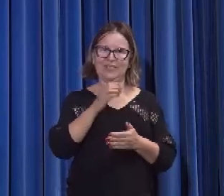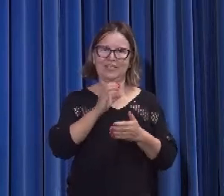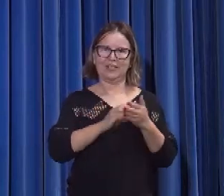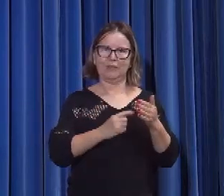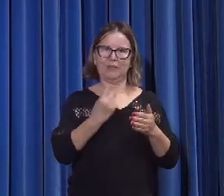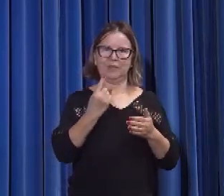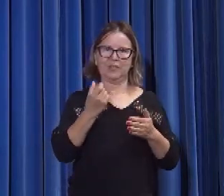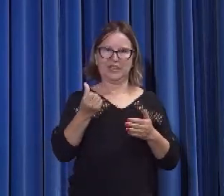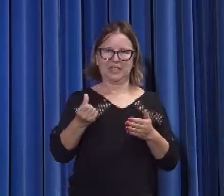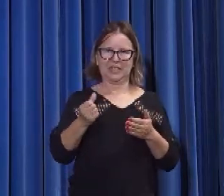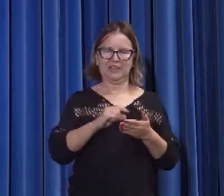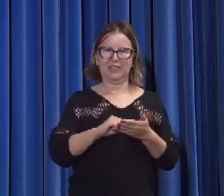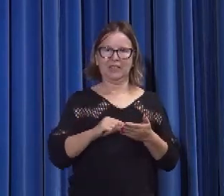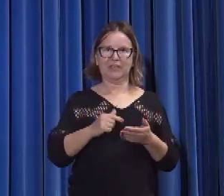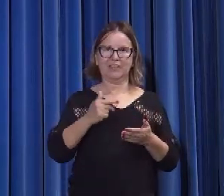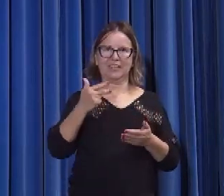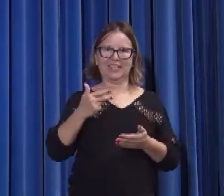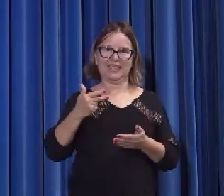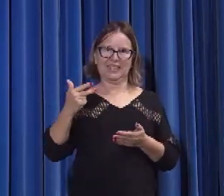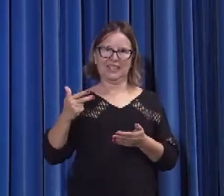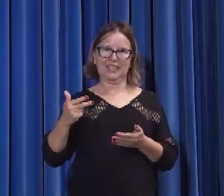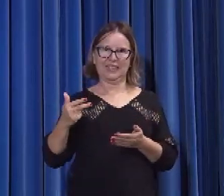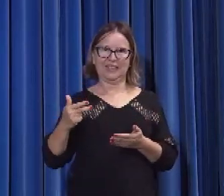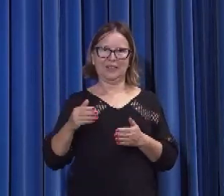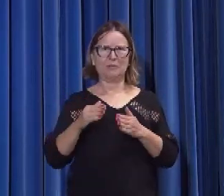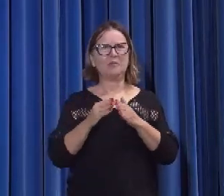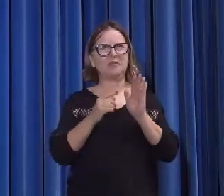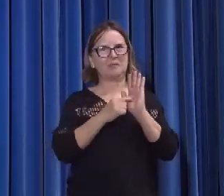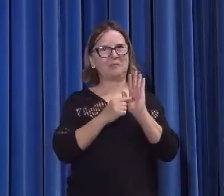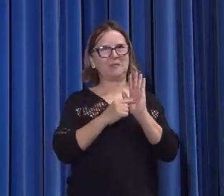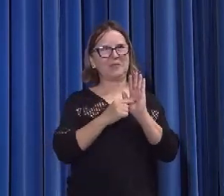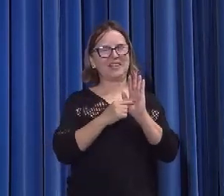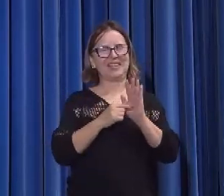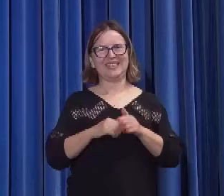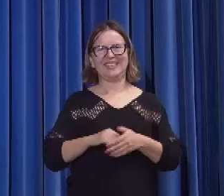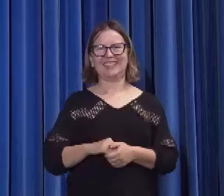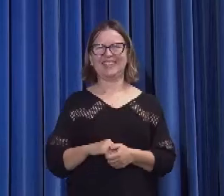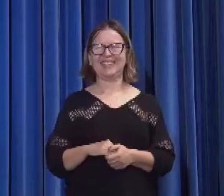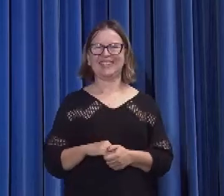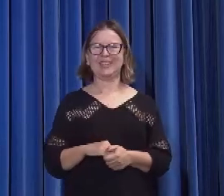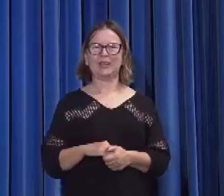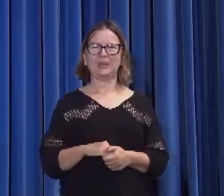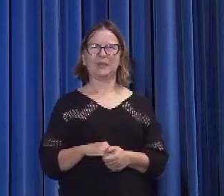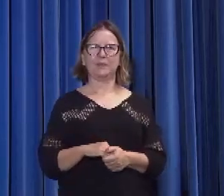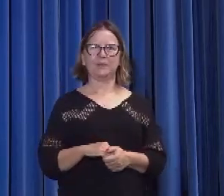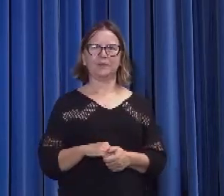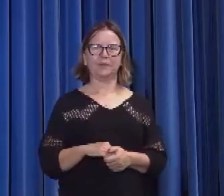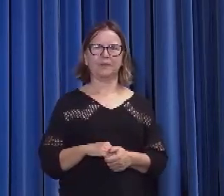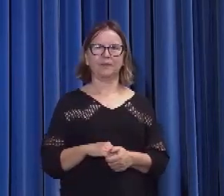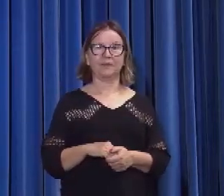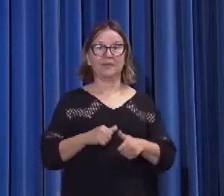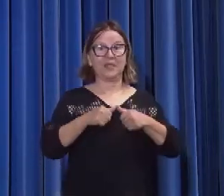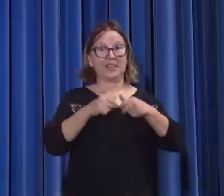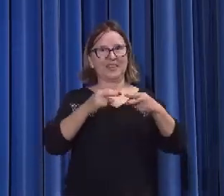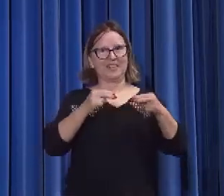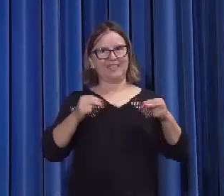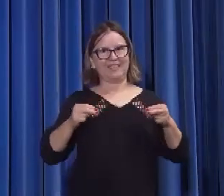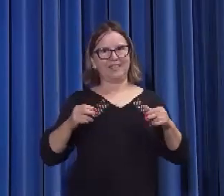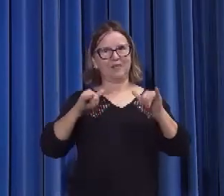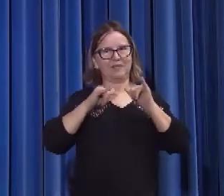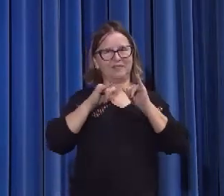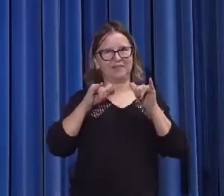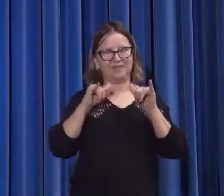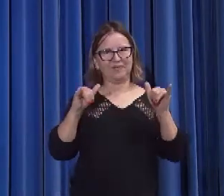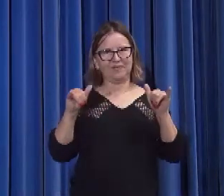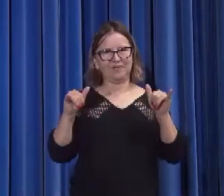16:33. Se for possível colocar aqui na tela, e a gente lê junto. Estas coisas vos tenho